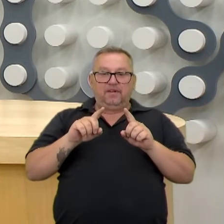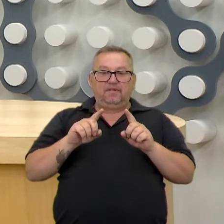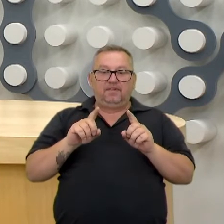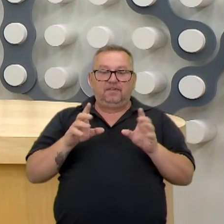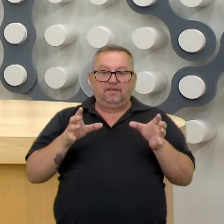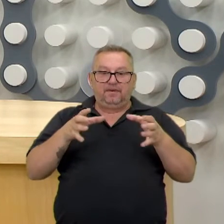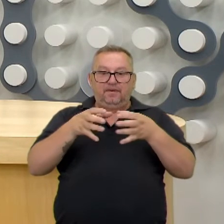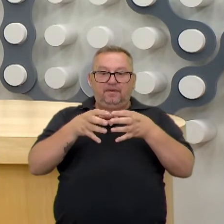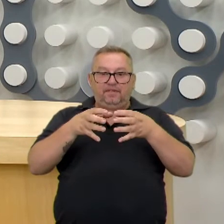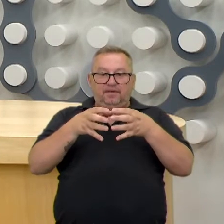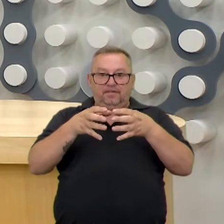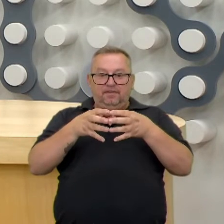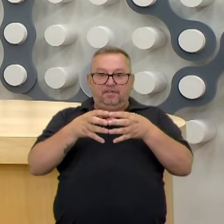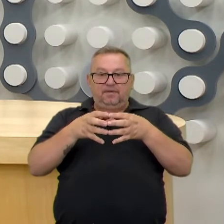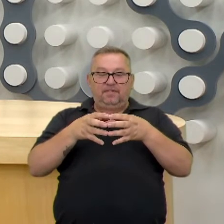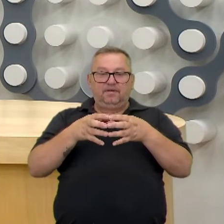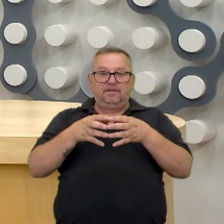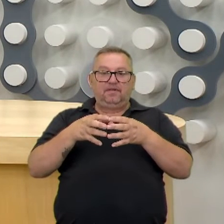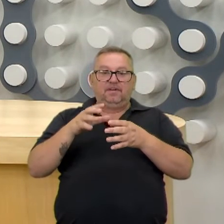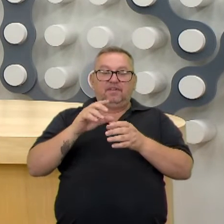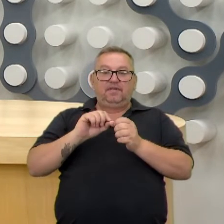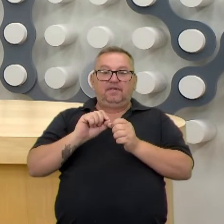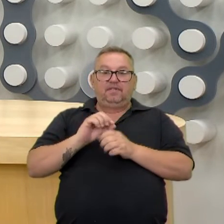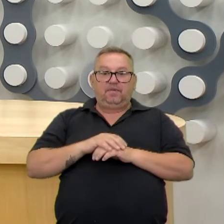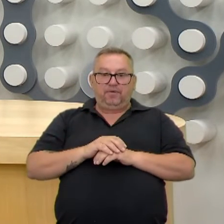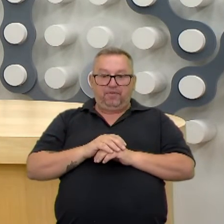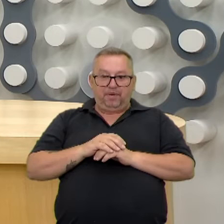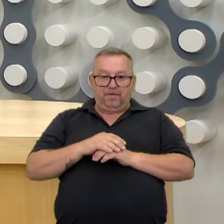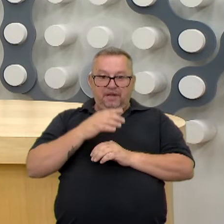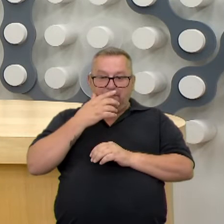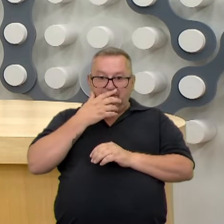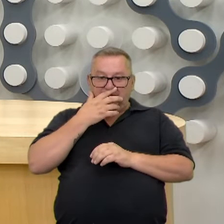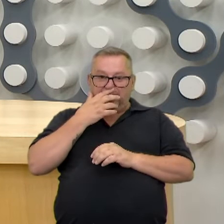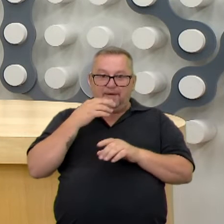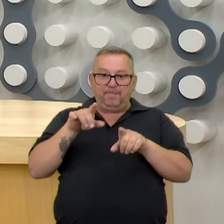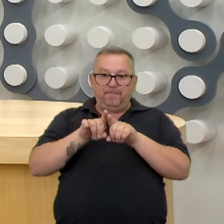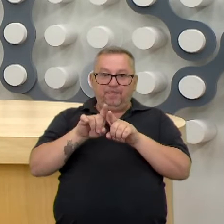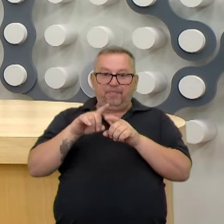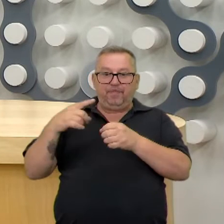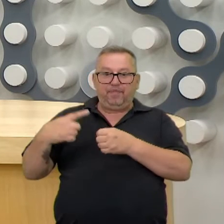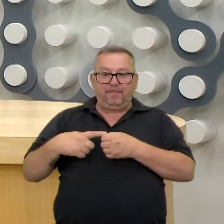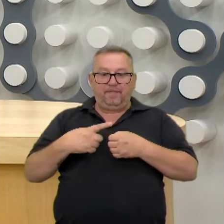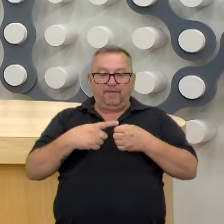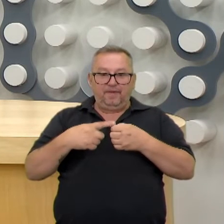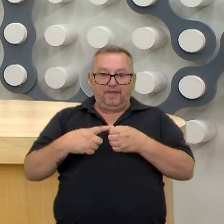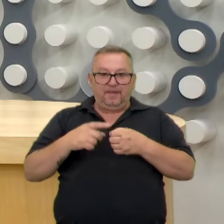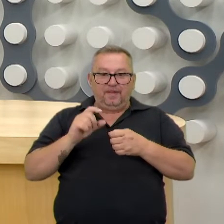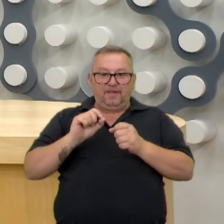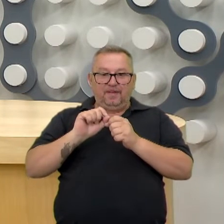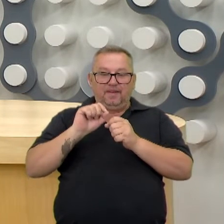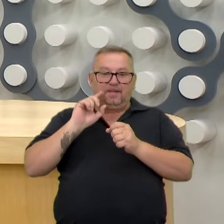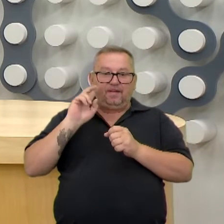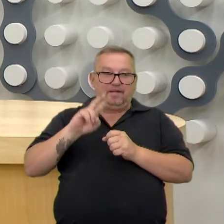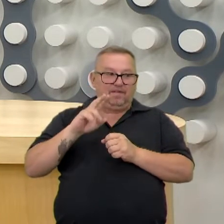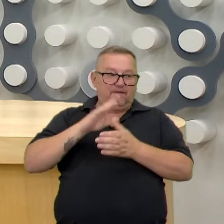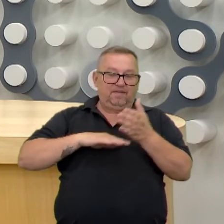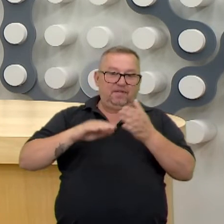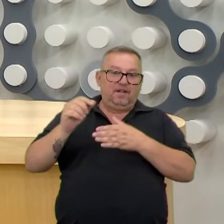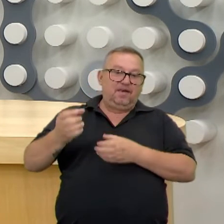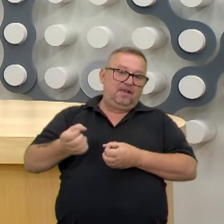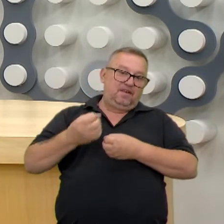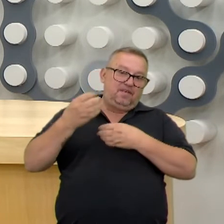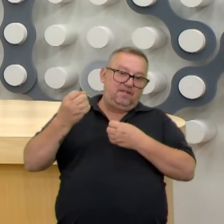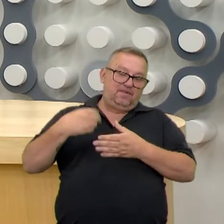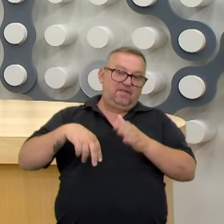de população em várias cidades, né, em vários estados aí, e aí eles formam aí, né, eles pegam todas essas